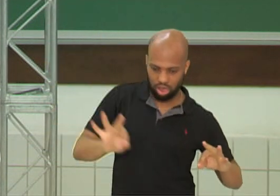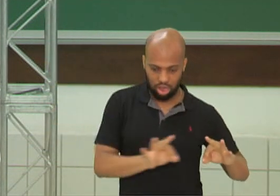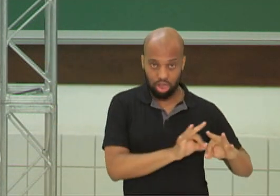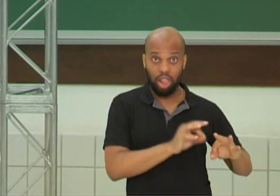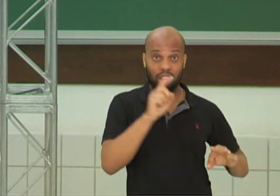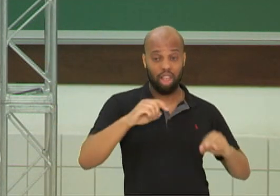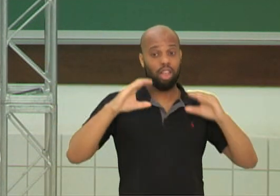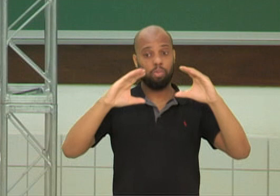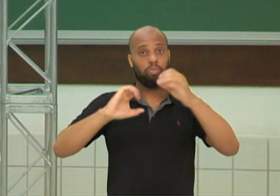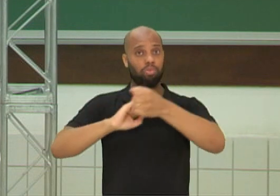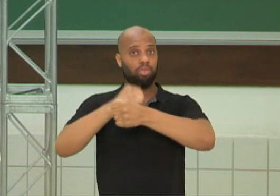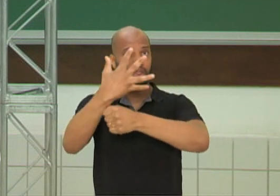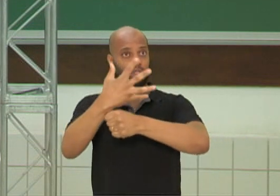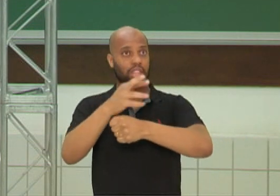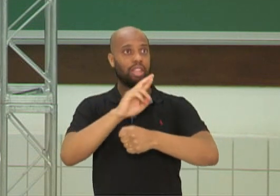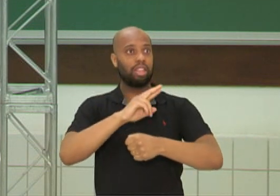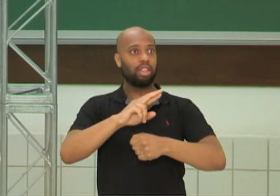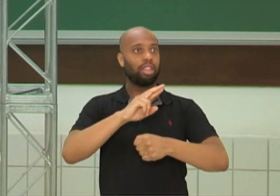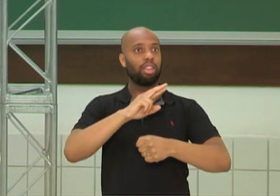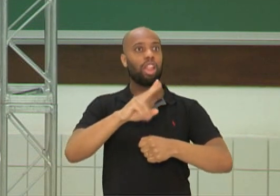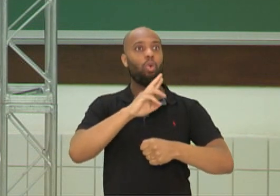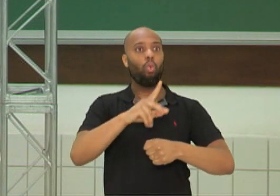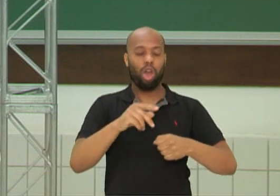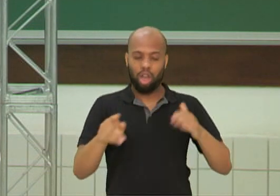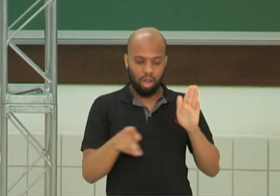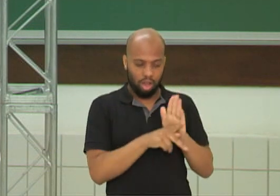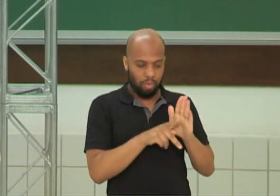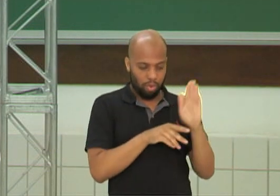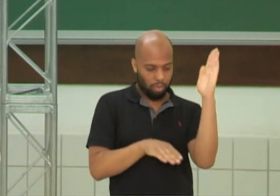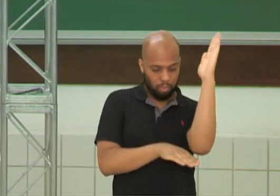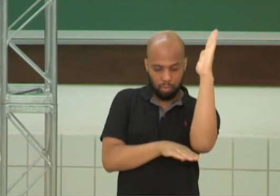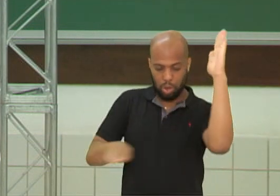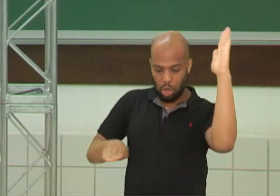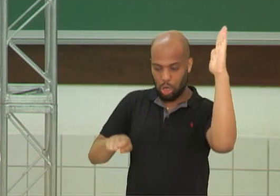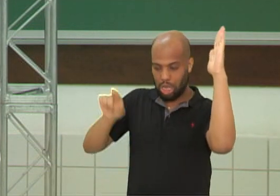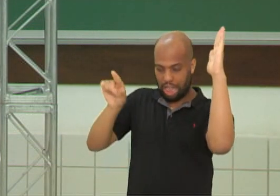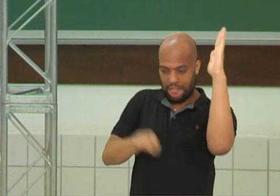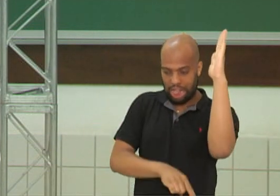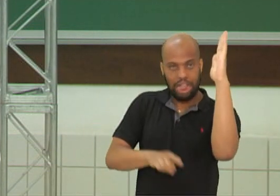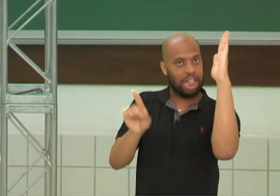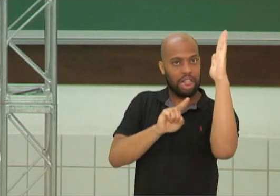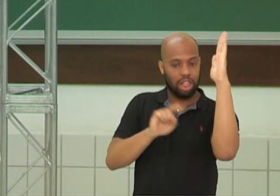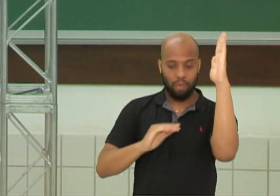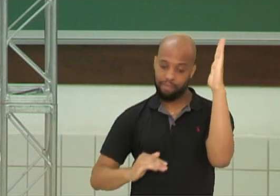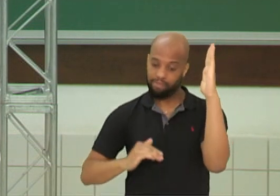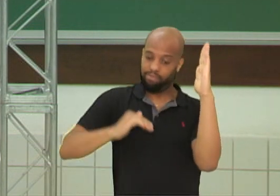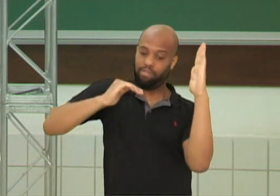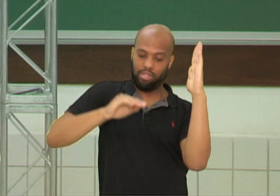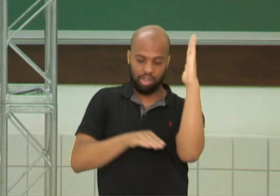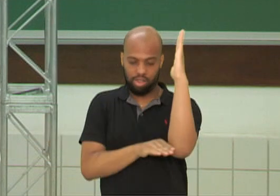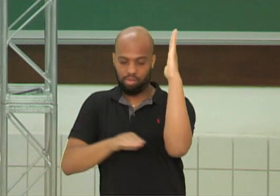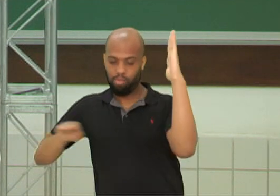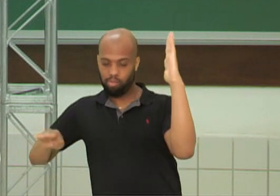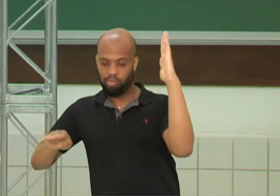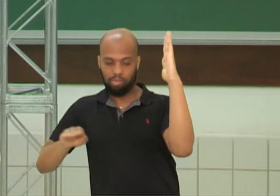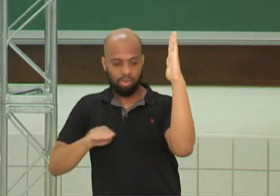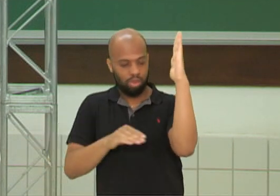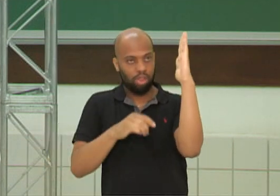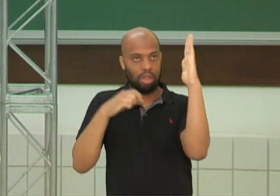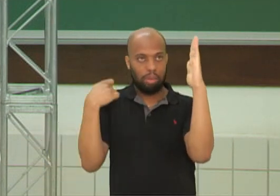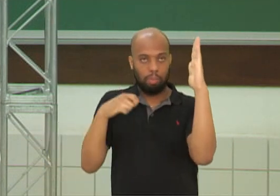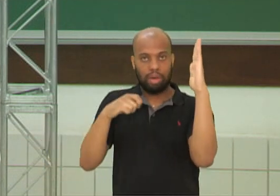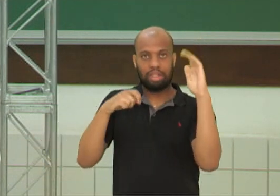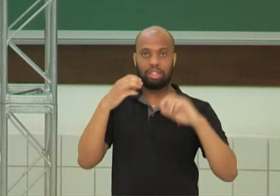que nunca intercepta o eixo x, certo? Sempre o gráfico acima do eixo x,